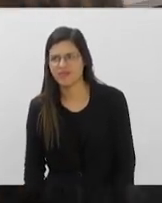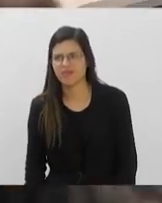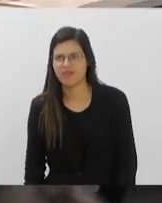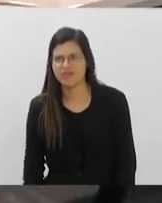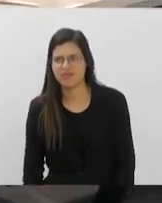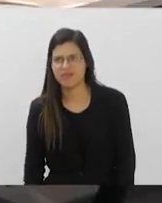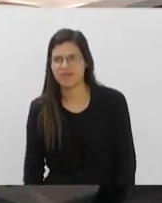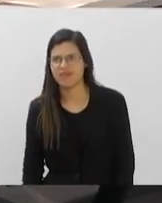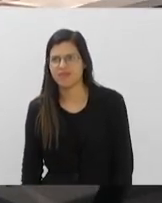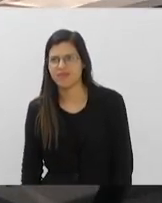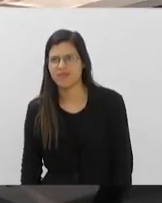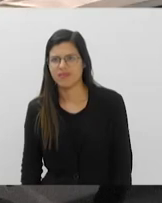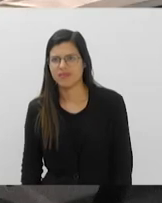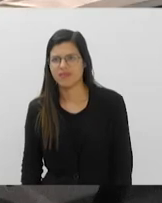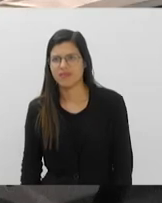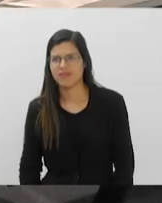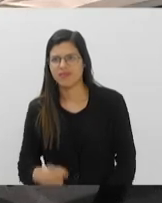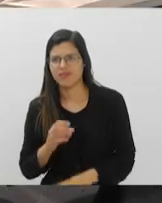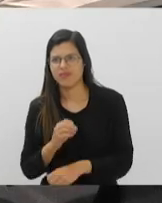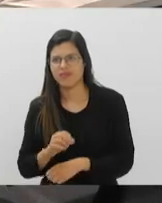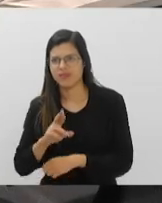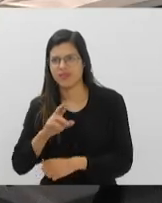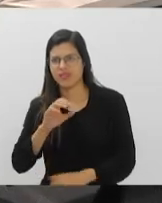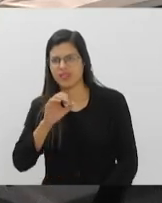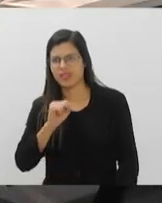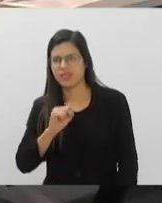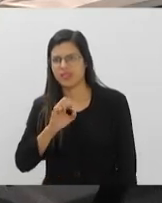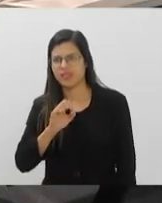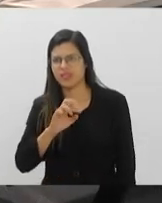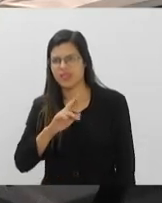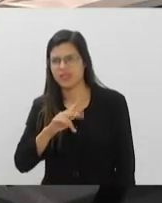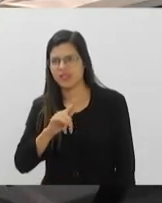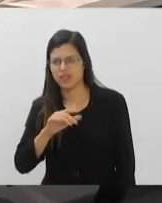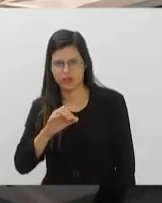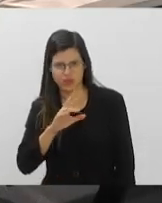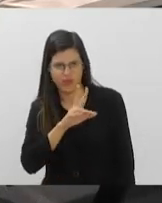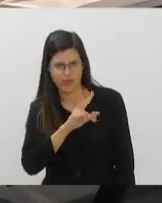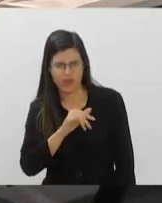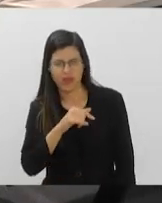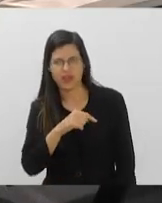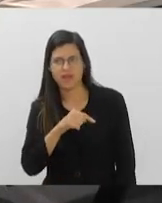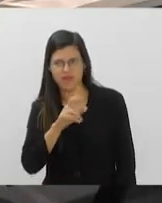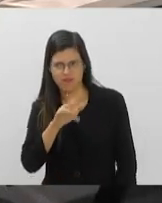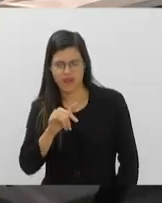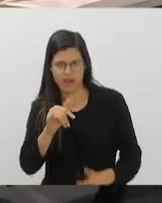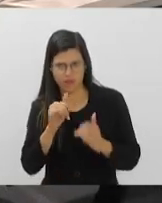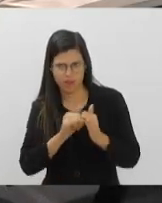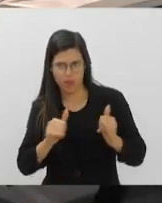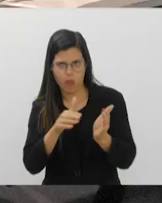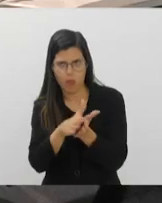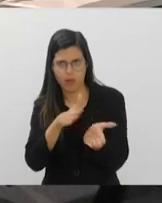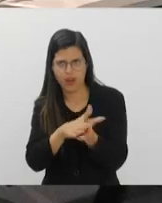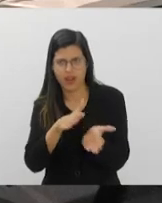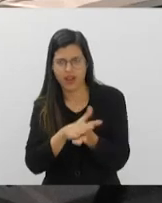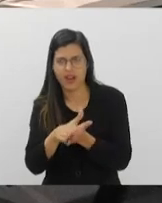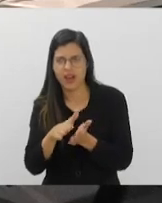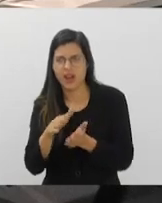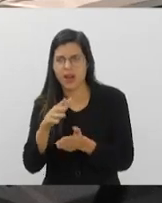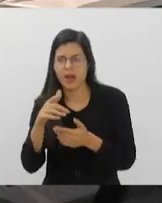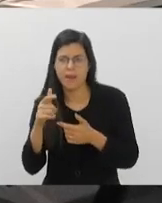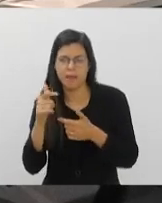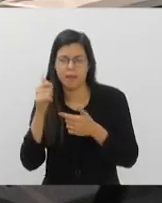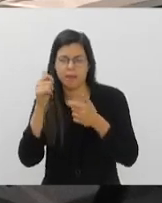Eu vou no Lano esse vai ser lançado né princesa Ana em defesa